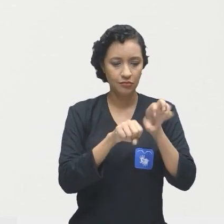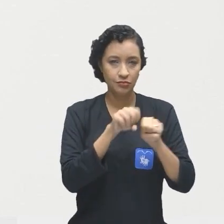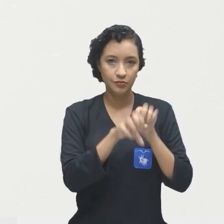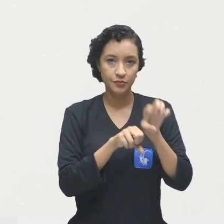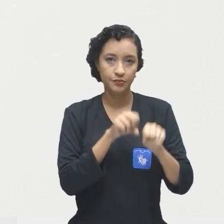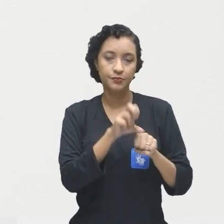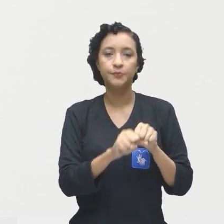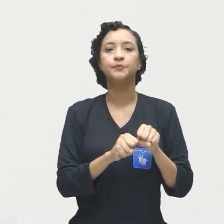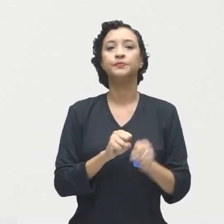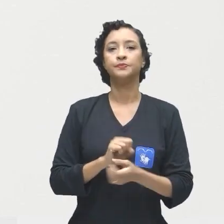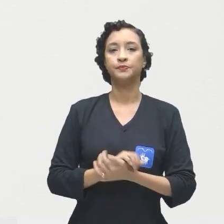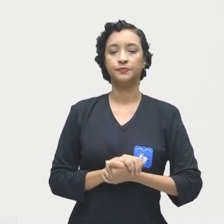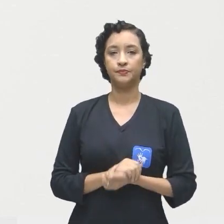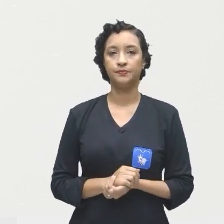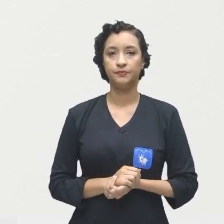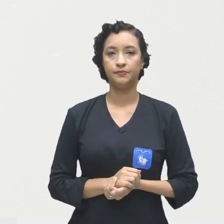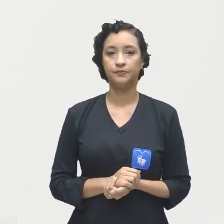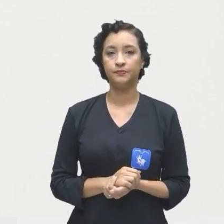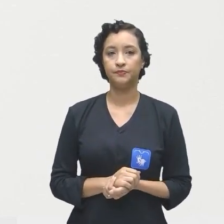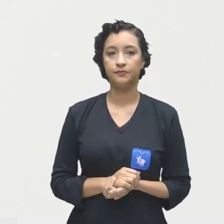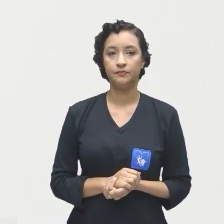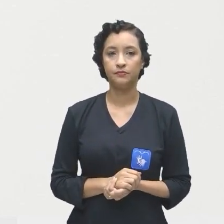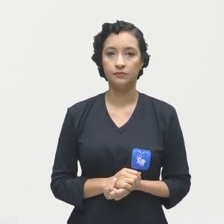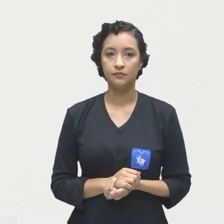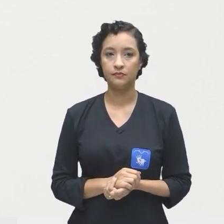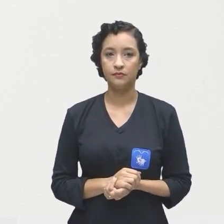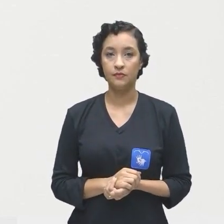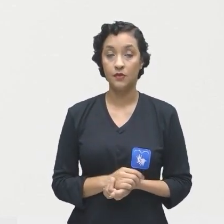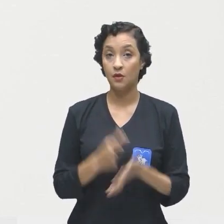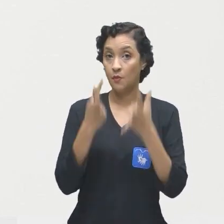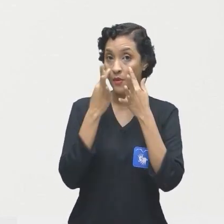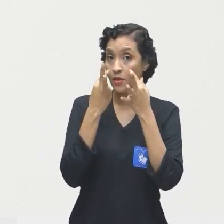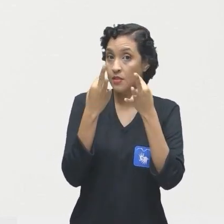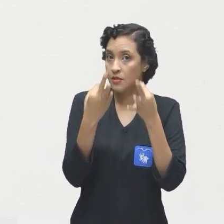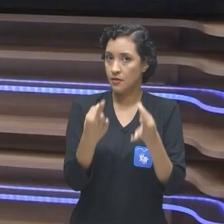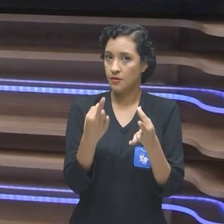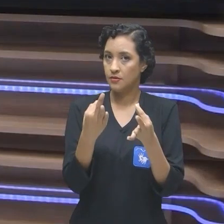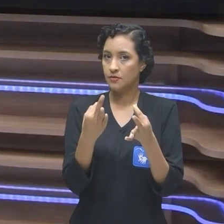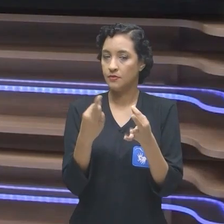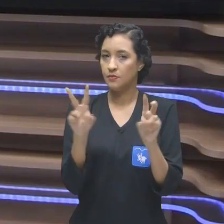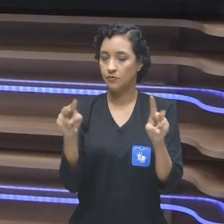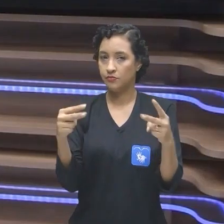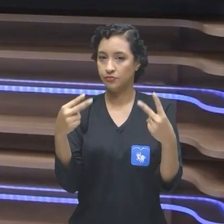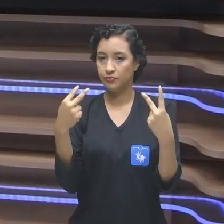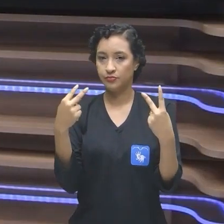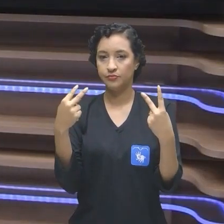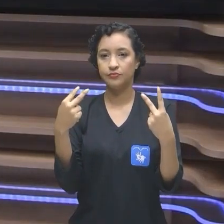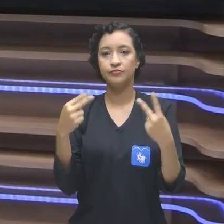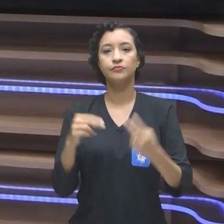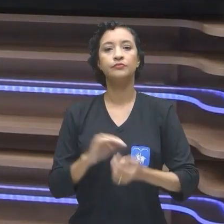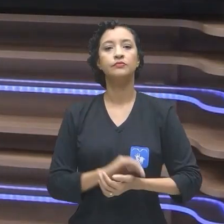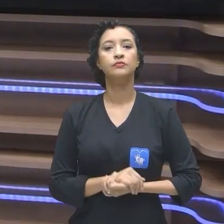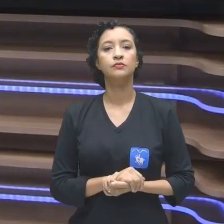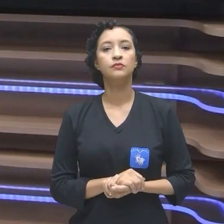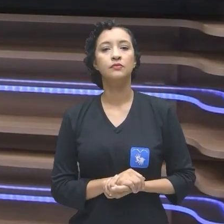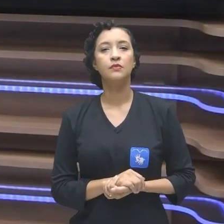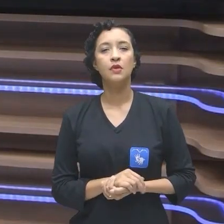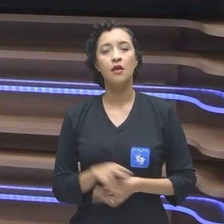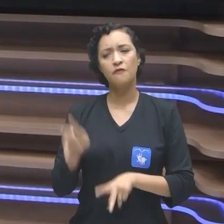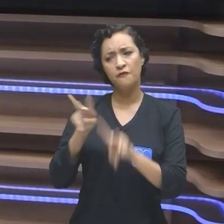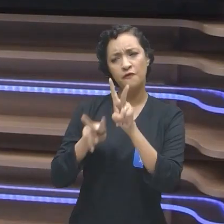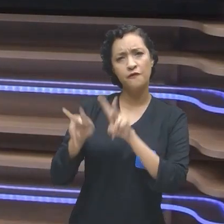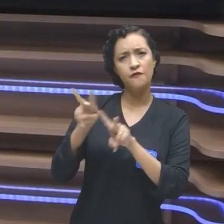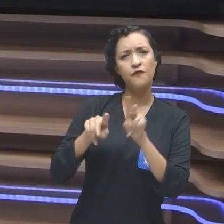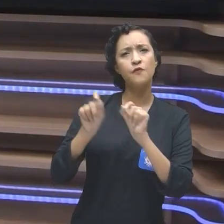que existem no nosso subsolo. Então, agora presta atenção aqui para mim. Vamos lá, nós ouvimos uma palavra chamada